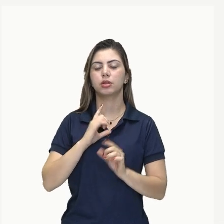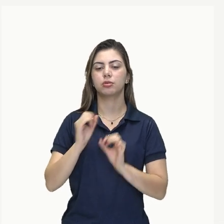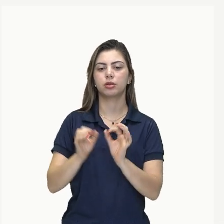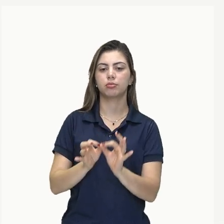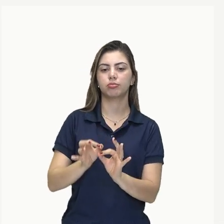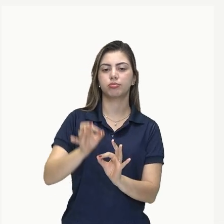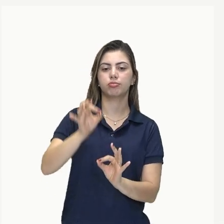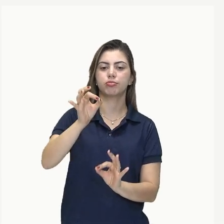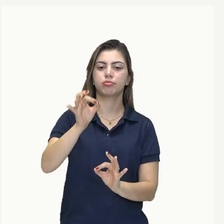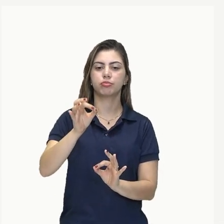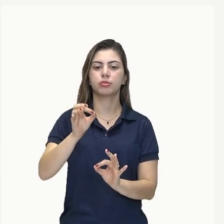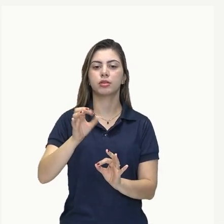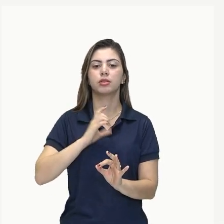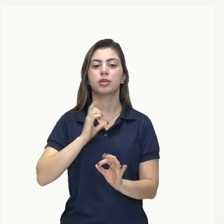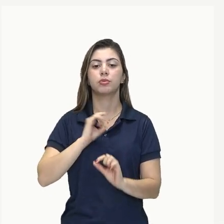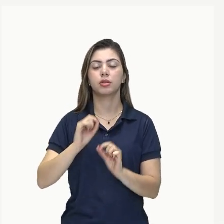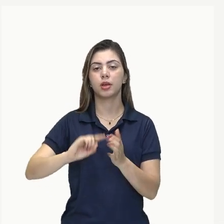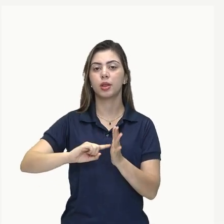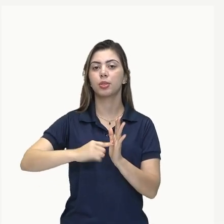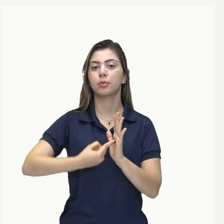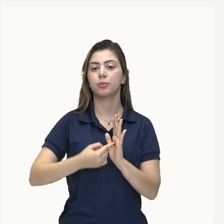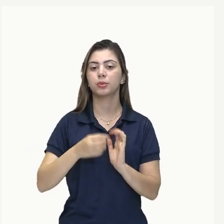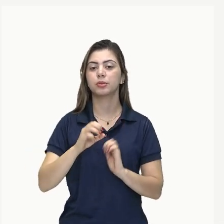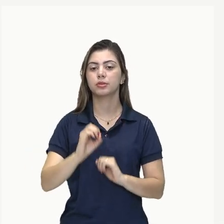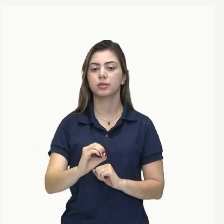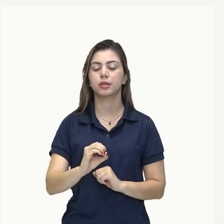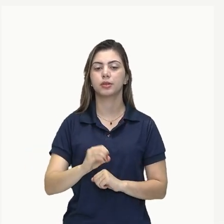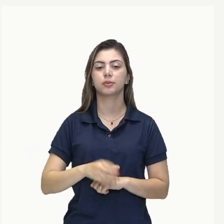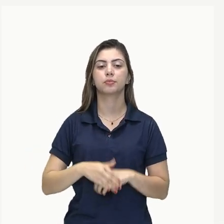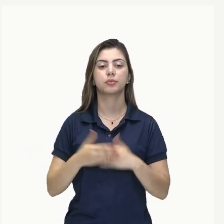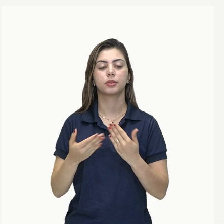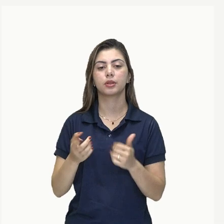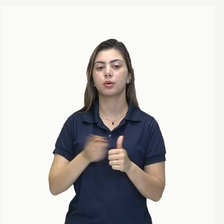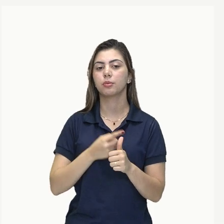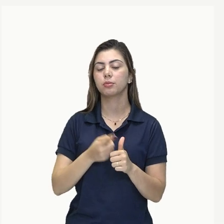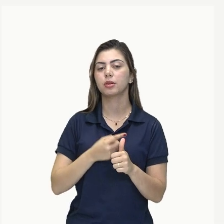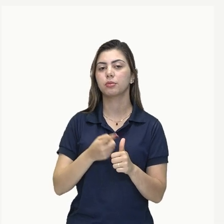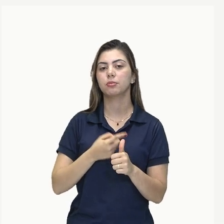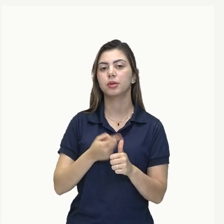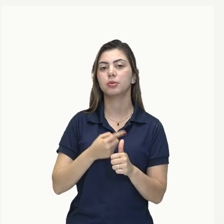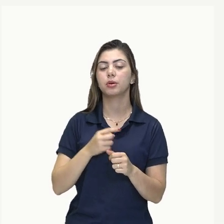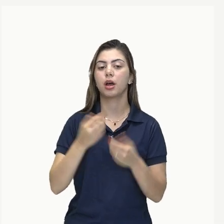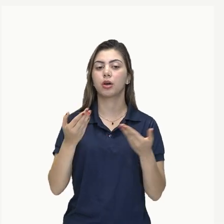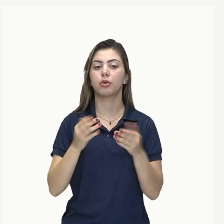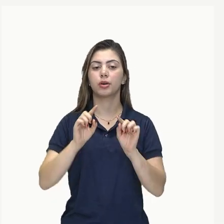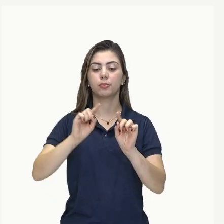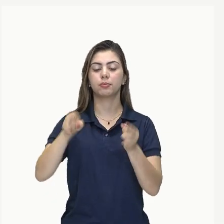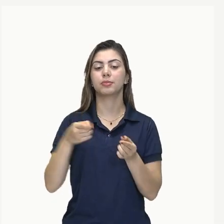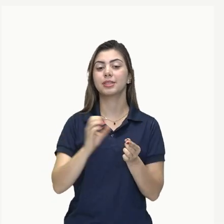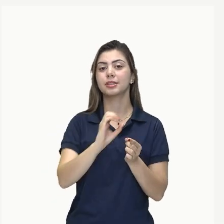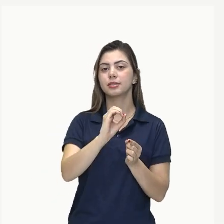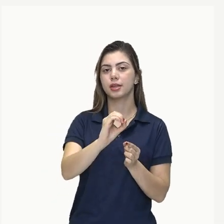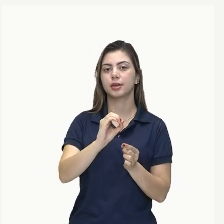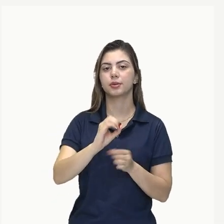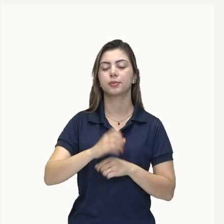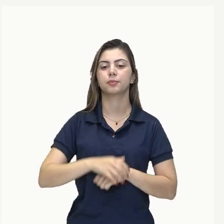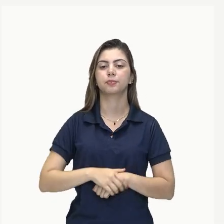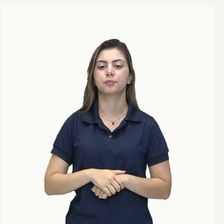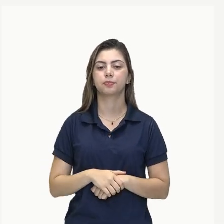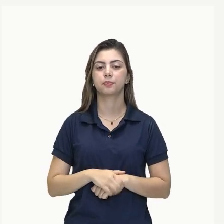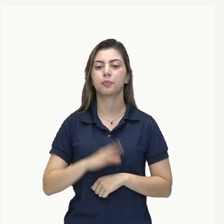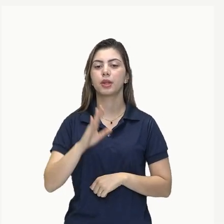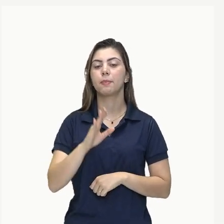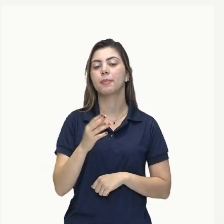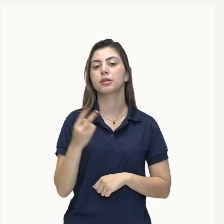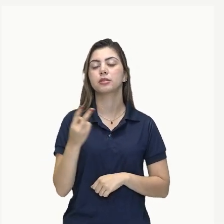O ponto 0, tá? Então o primeiro valor que nós vamos escrever é o 0. E o